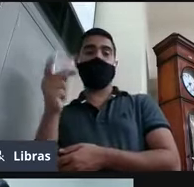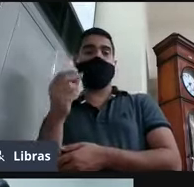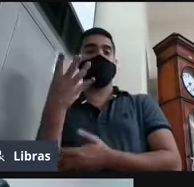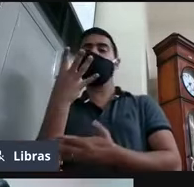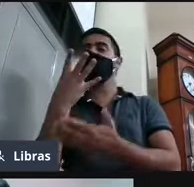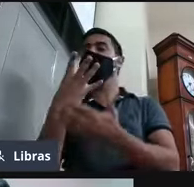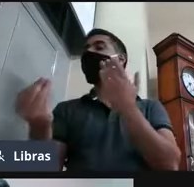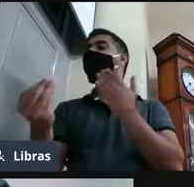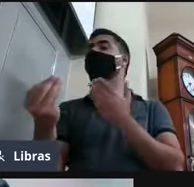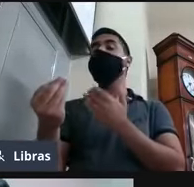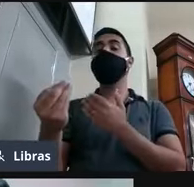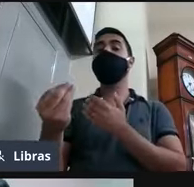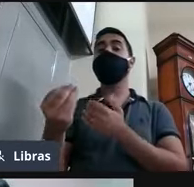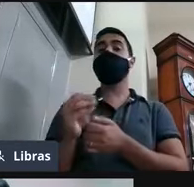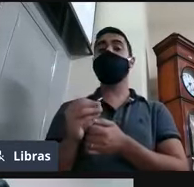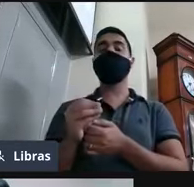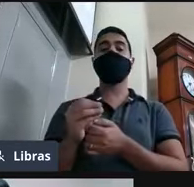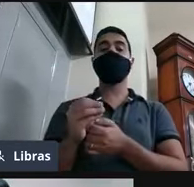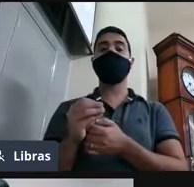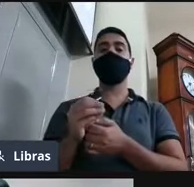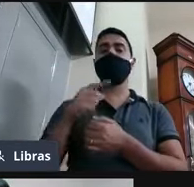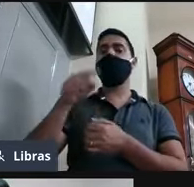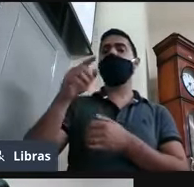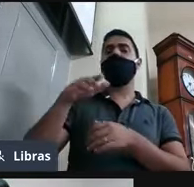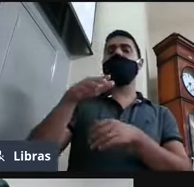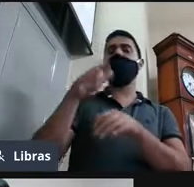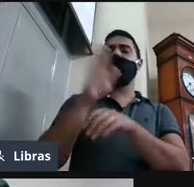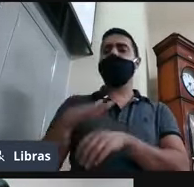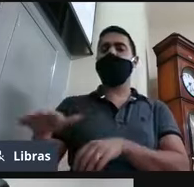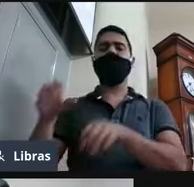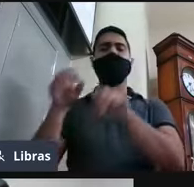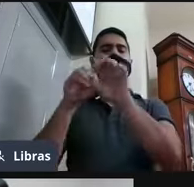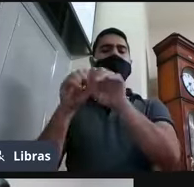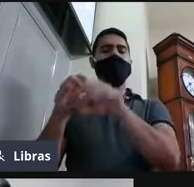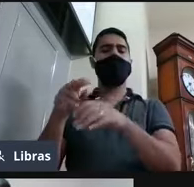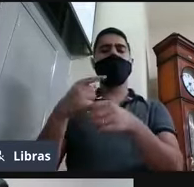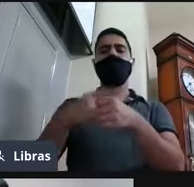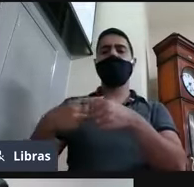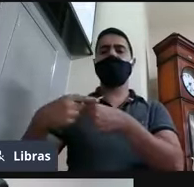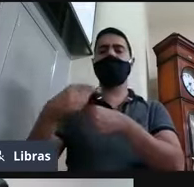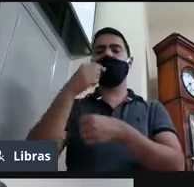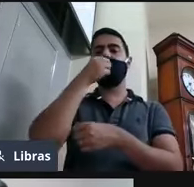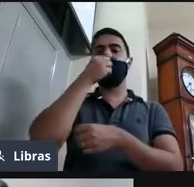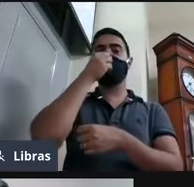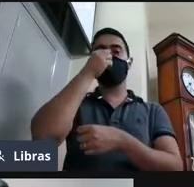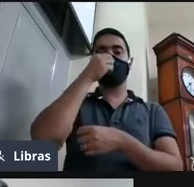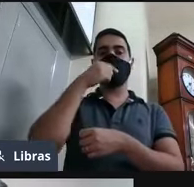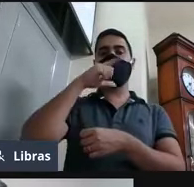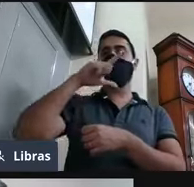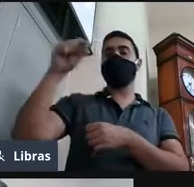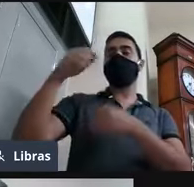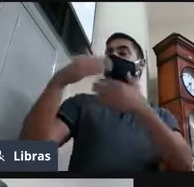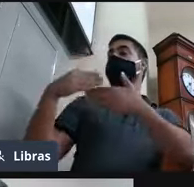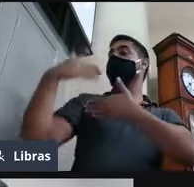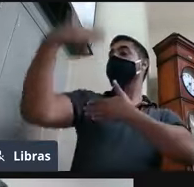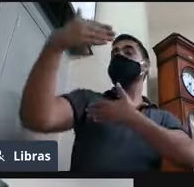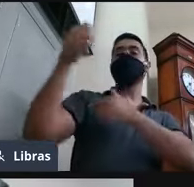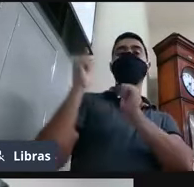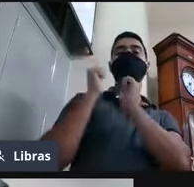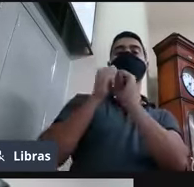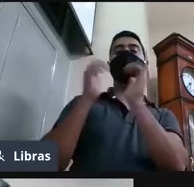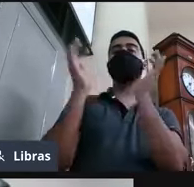do Fundeb, que são para as crianças, para a educação da nossa cidade. Ele foi ali, para a antessala com a equipe